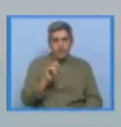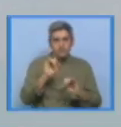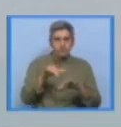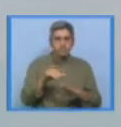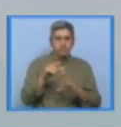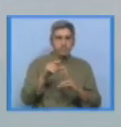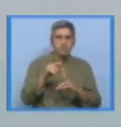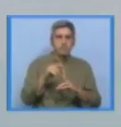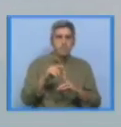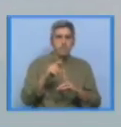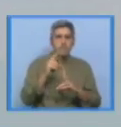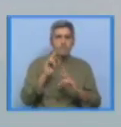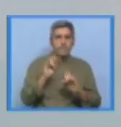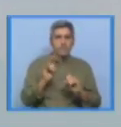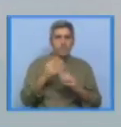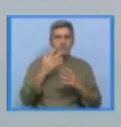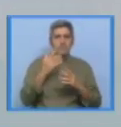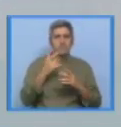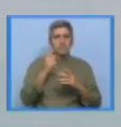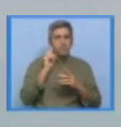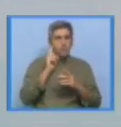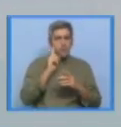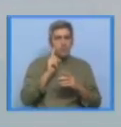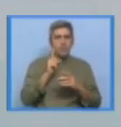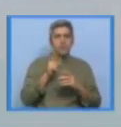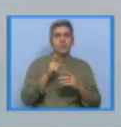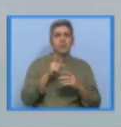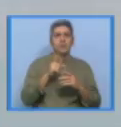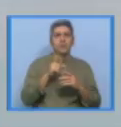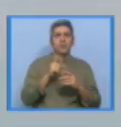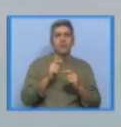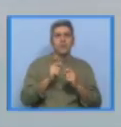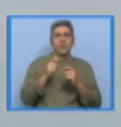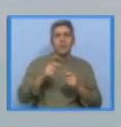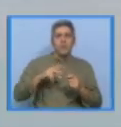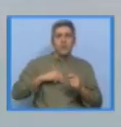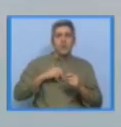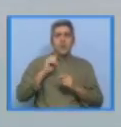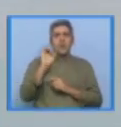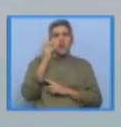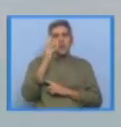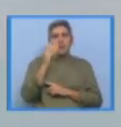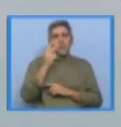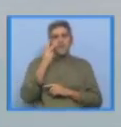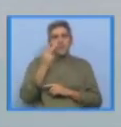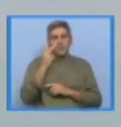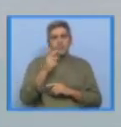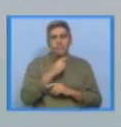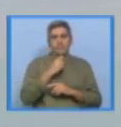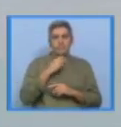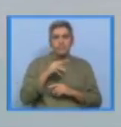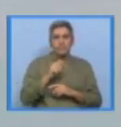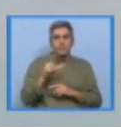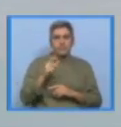terminar com uma iniciativa muito importante, que é a atribuição do Prémio Árvore da Vida, Padre Manuel Antunes, e